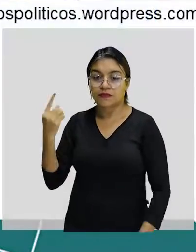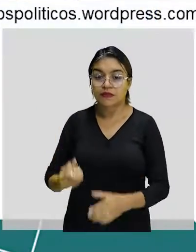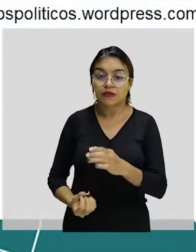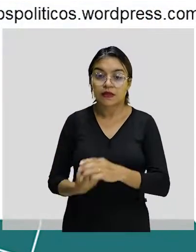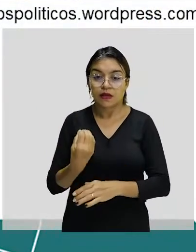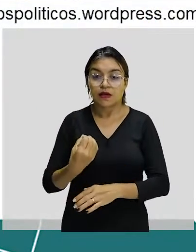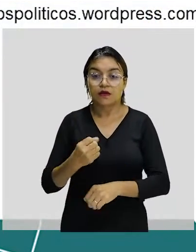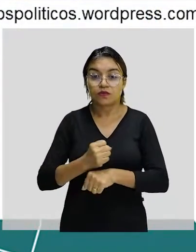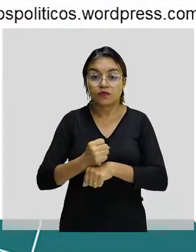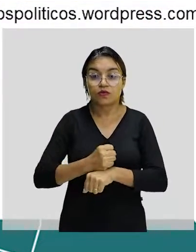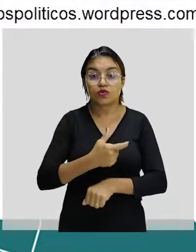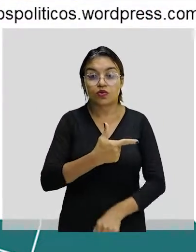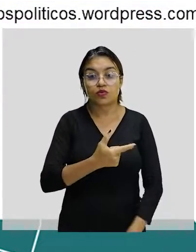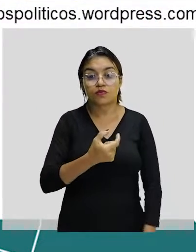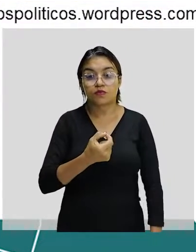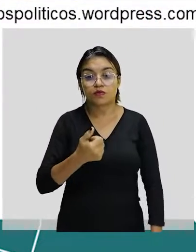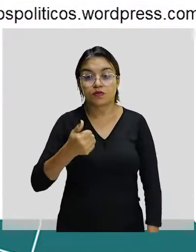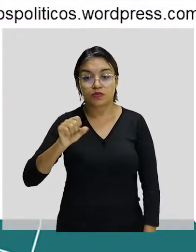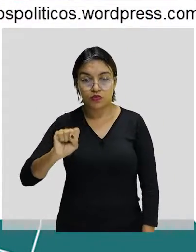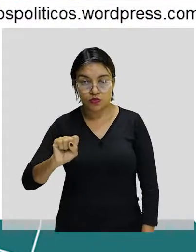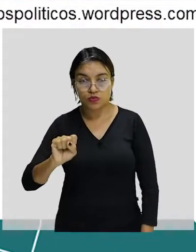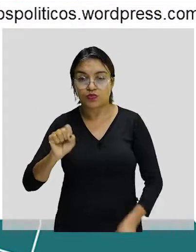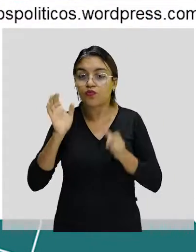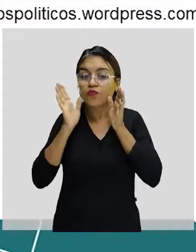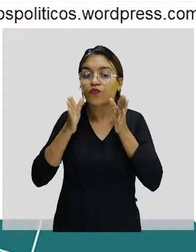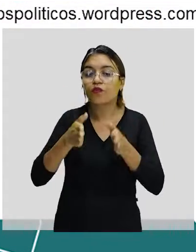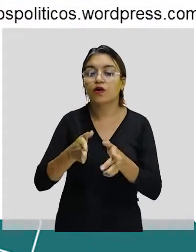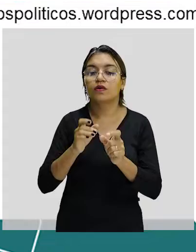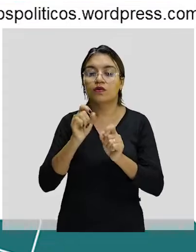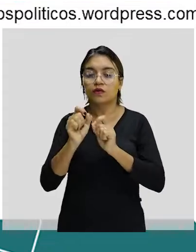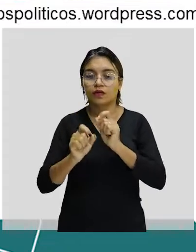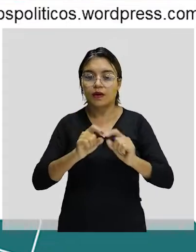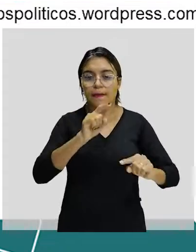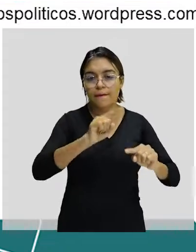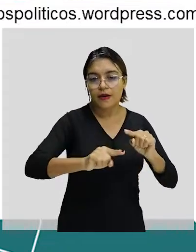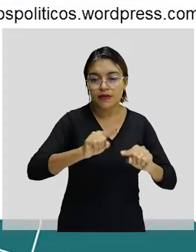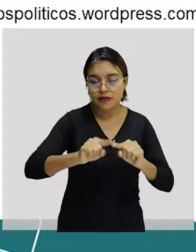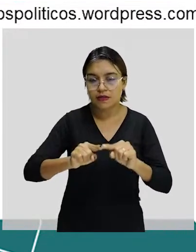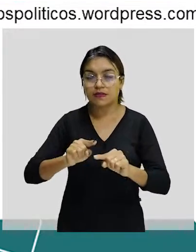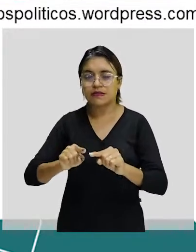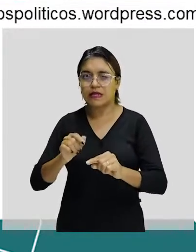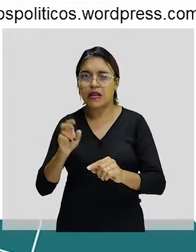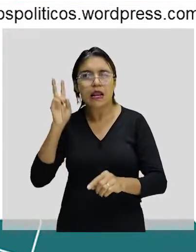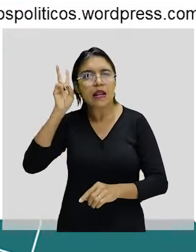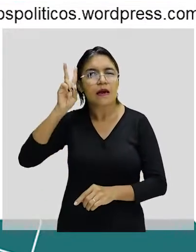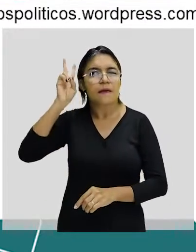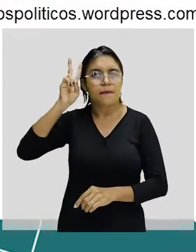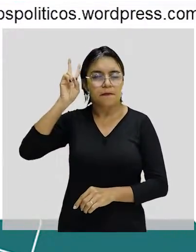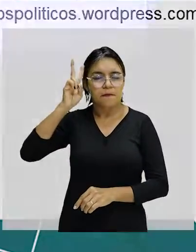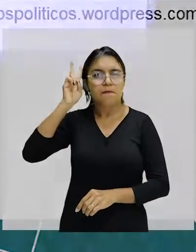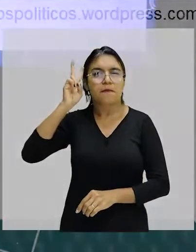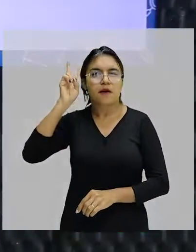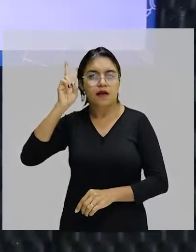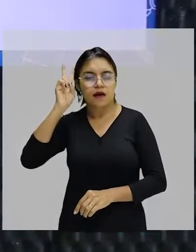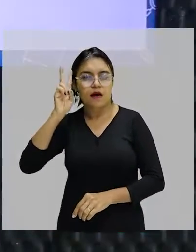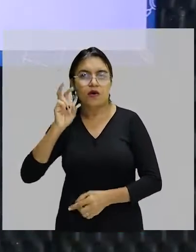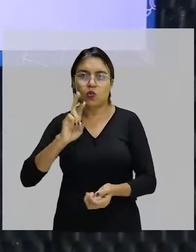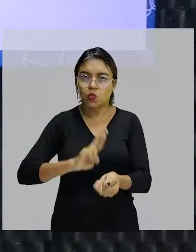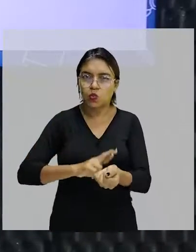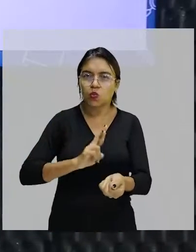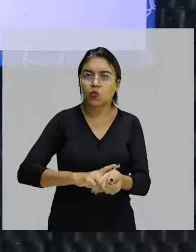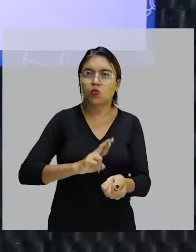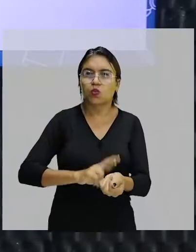fundado em 2018. O foco dele é materializar as memórias desse ritmo jamaicano